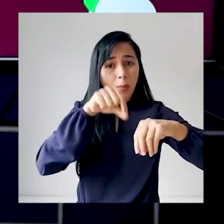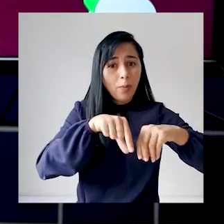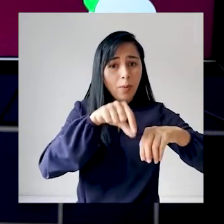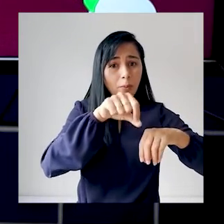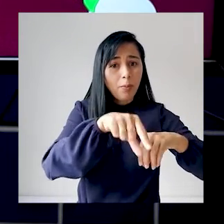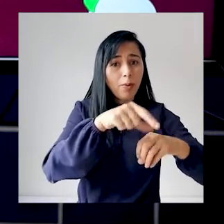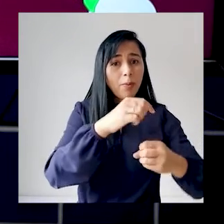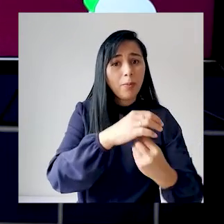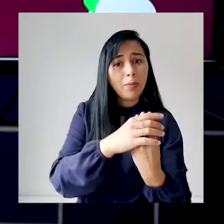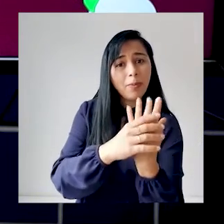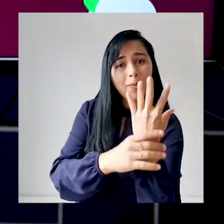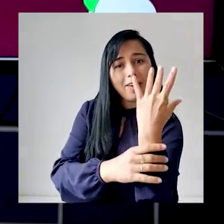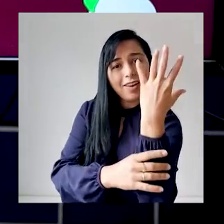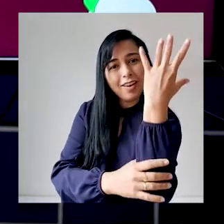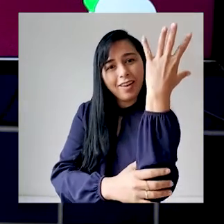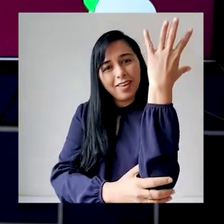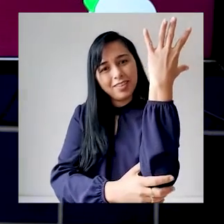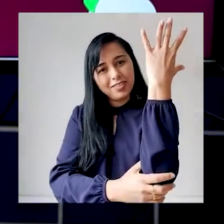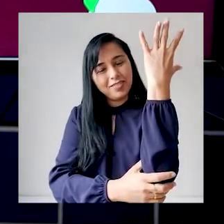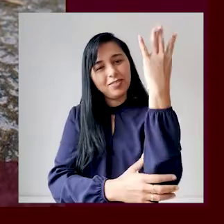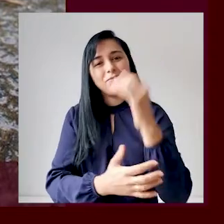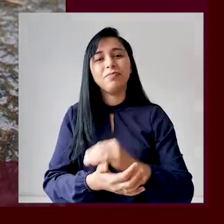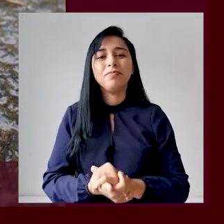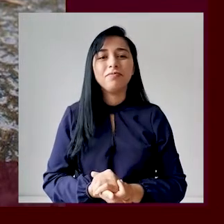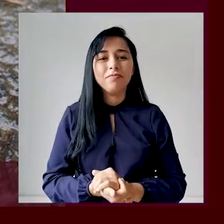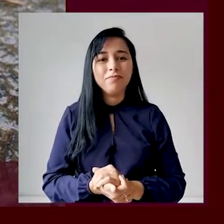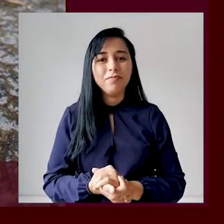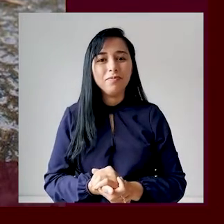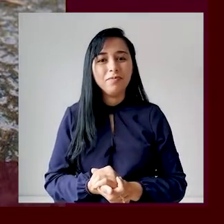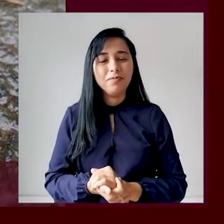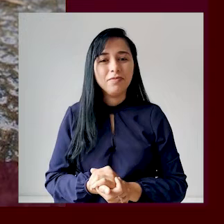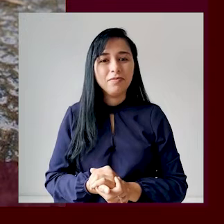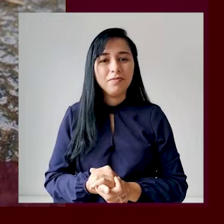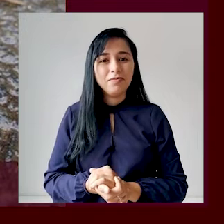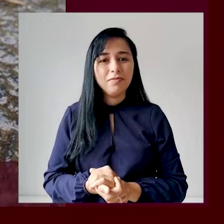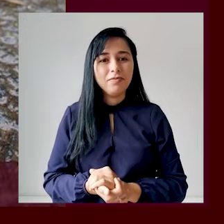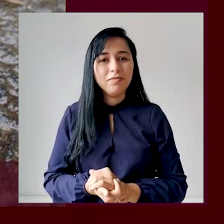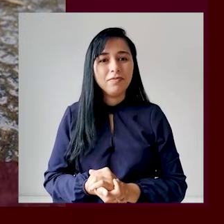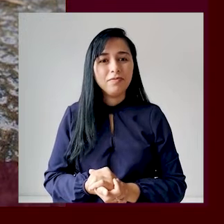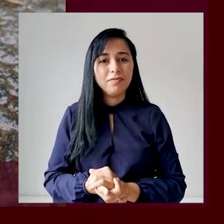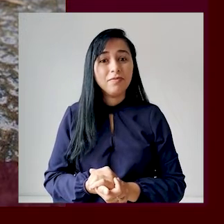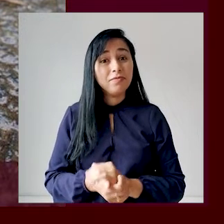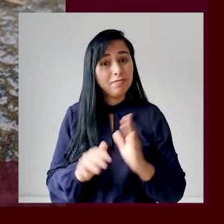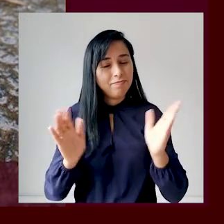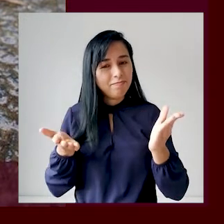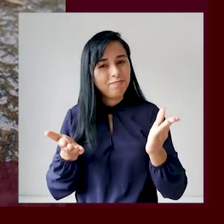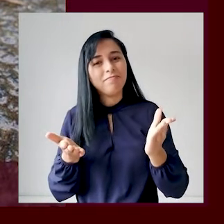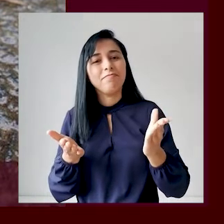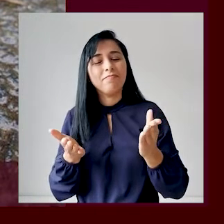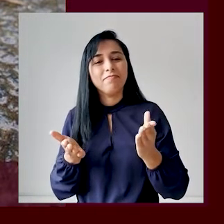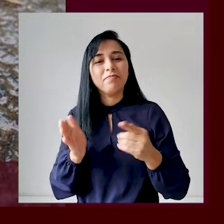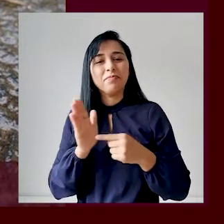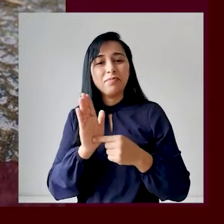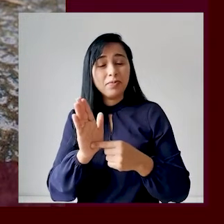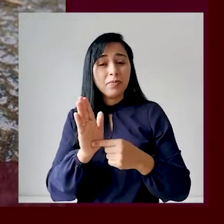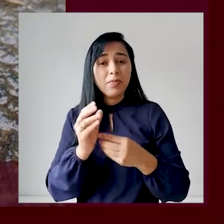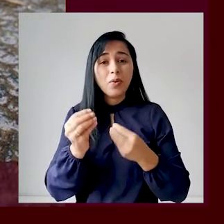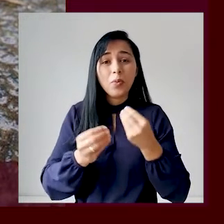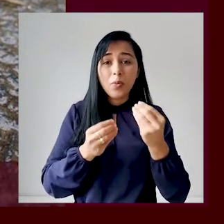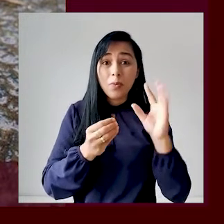solo fértil gerarão novas plantas. Falaremos agora da reprodução sexuada dos